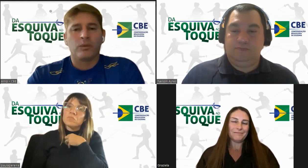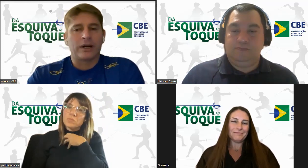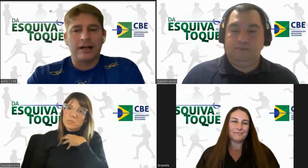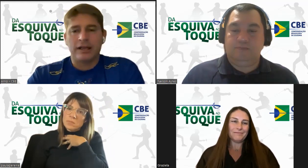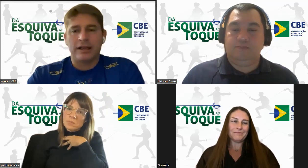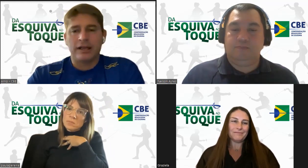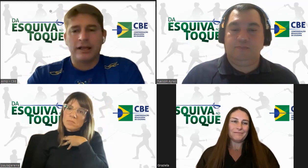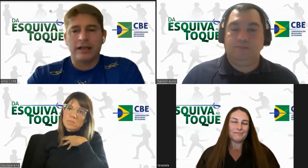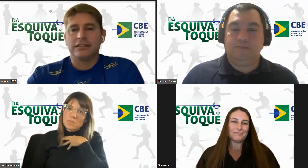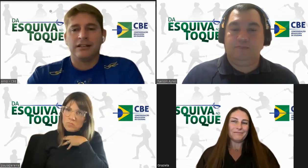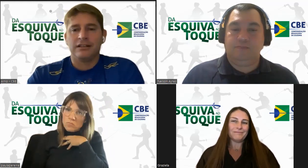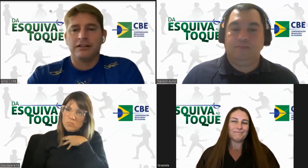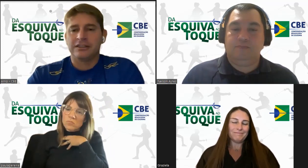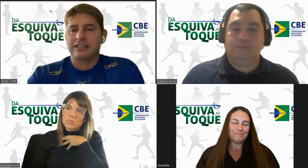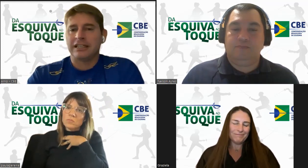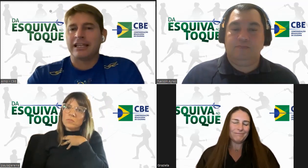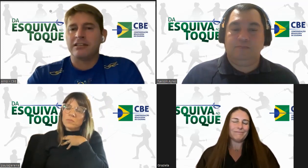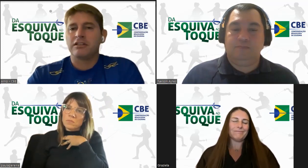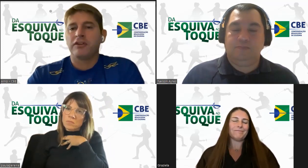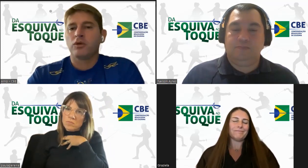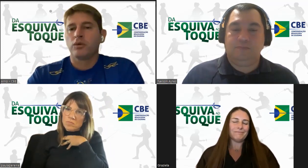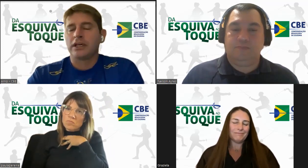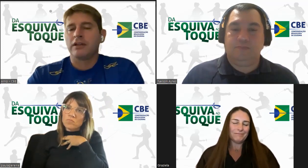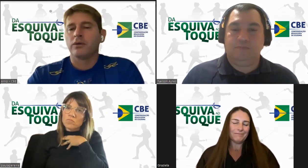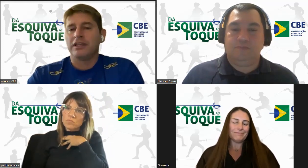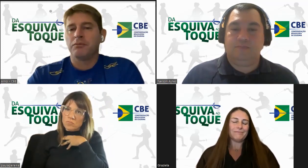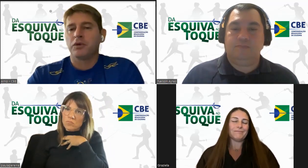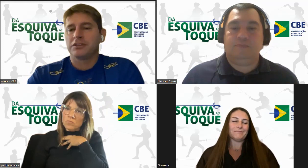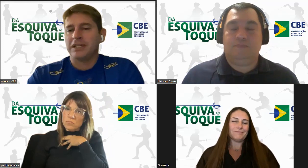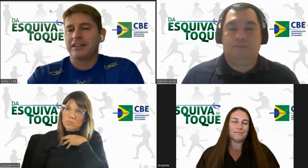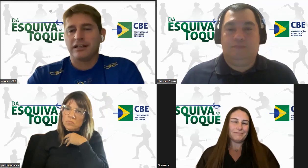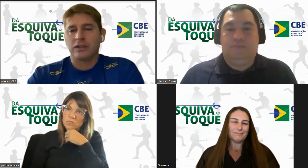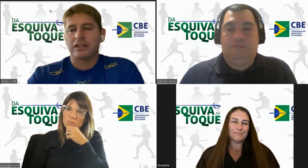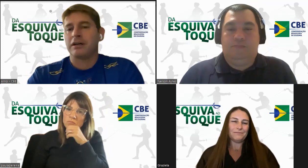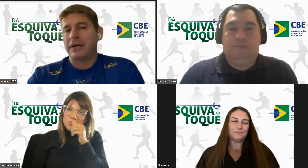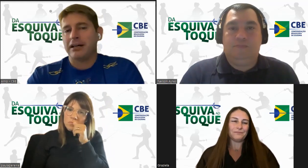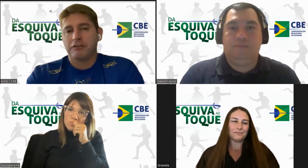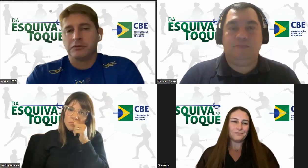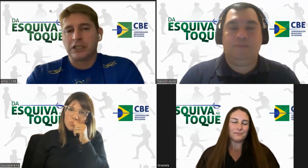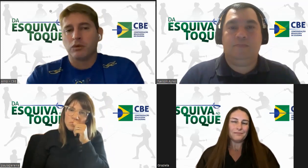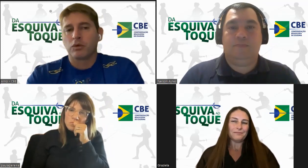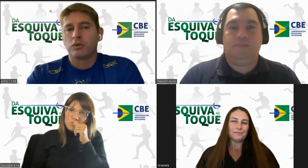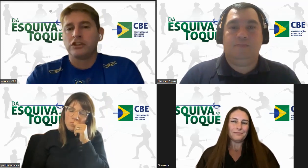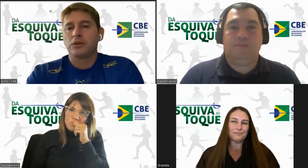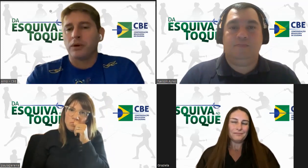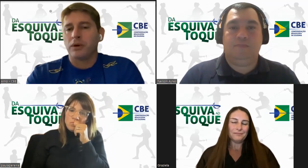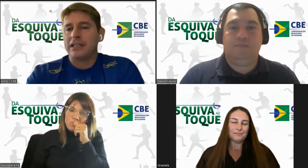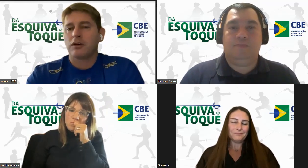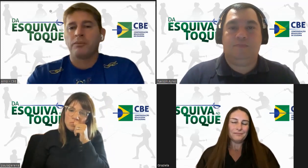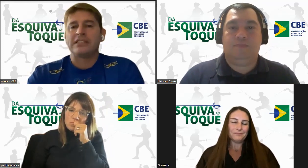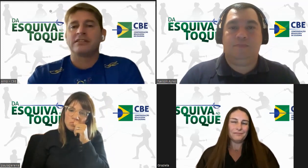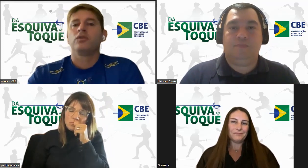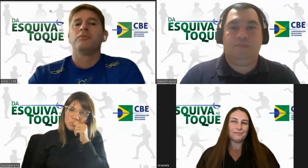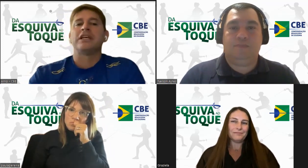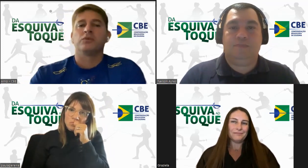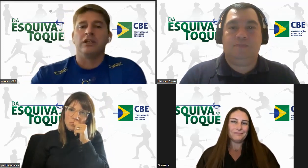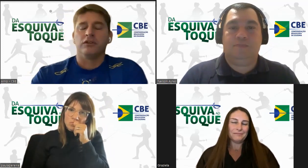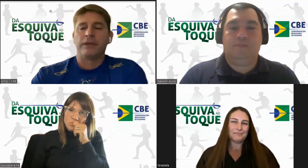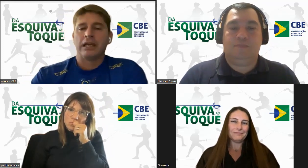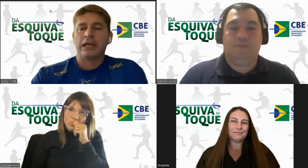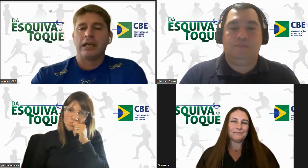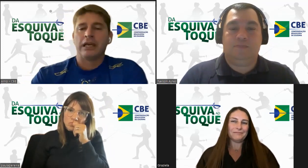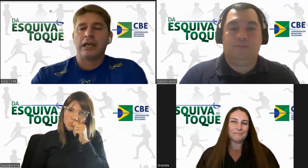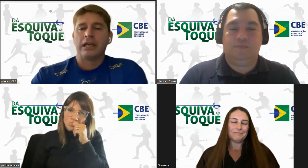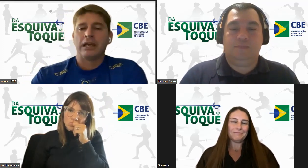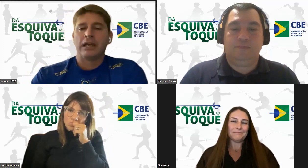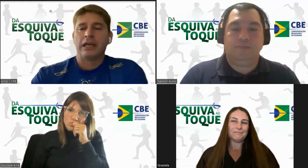vamos dizer assim com cães e assim até dificultando impossibilitando continuar na competição no